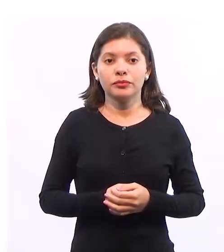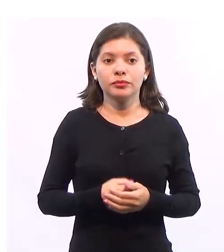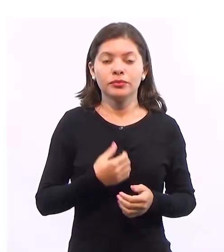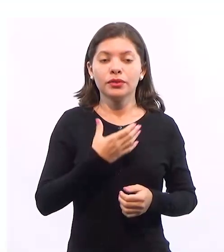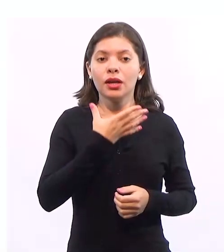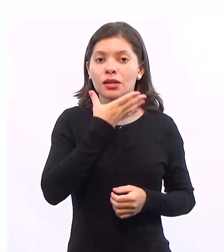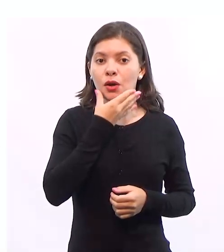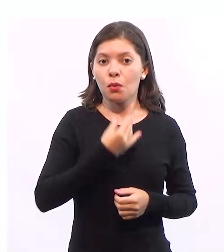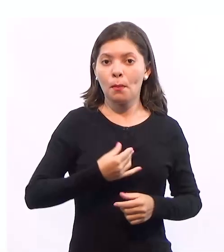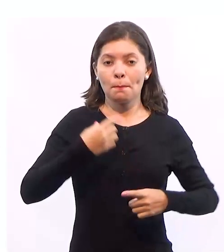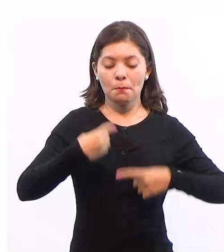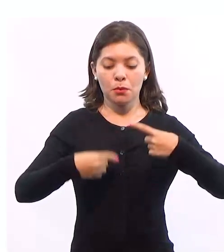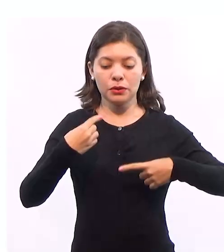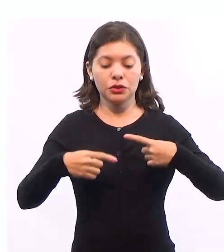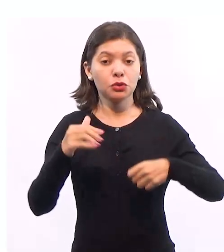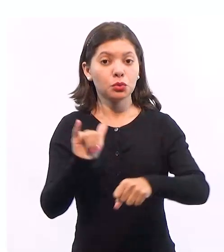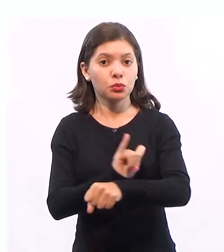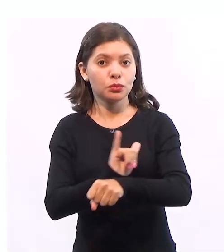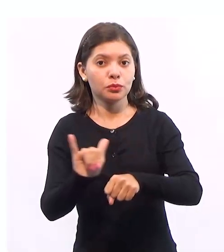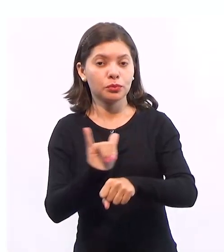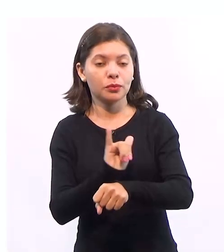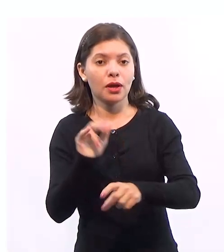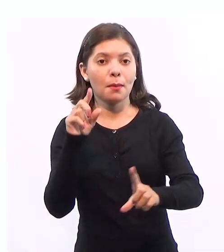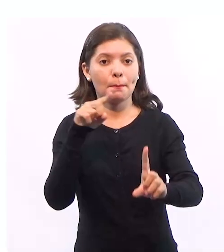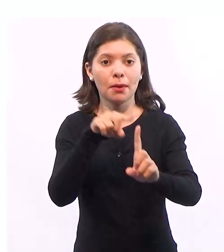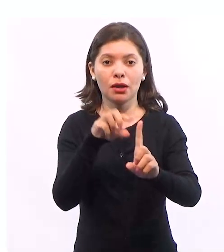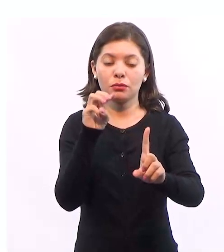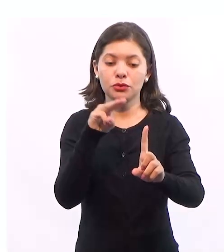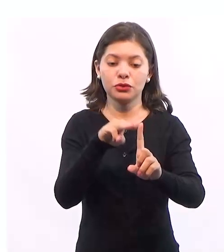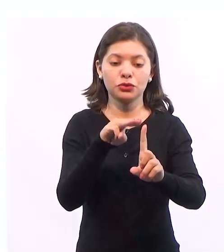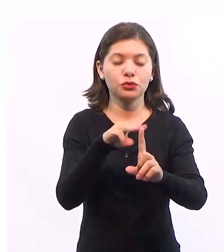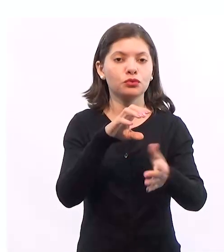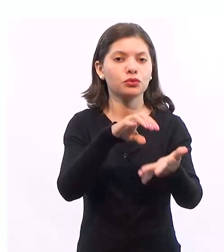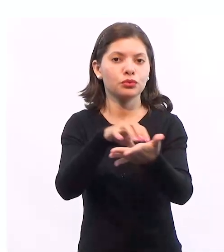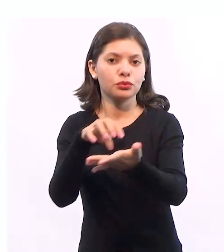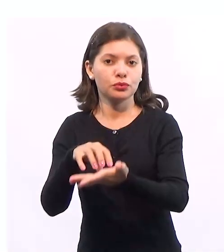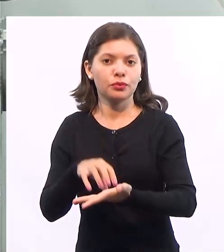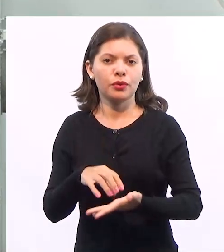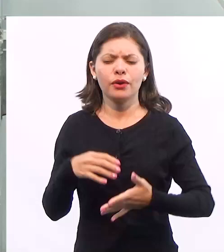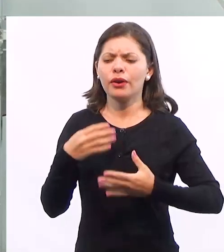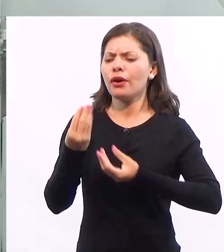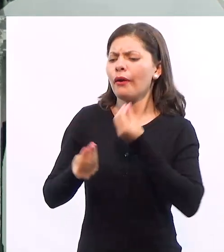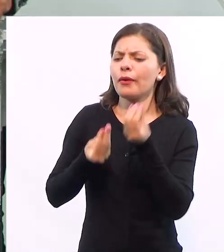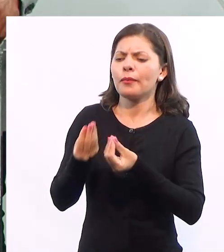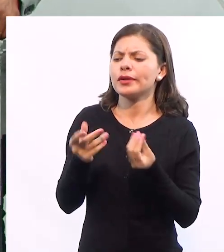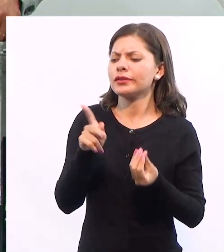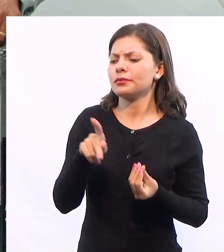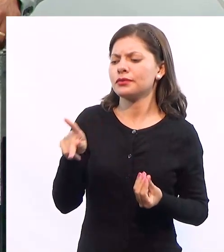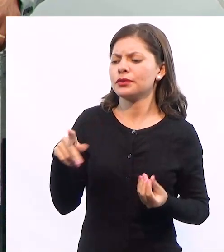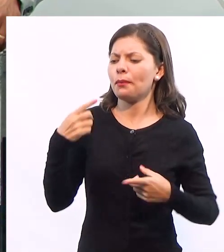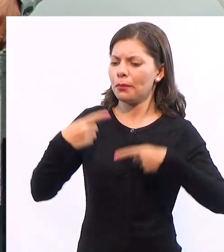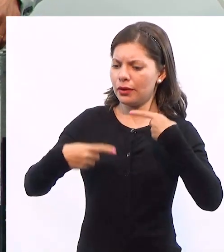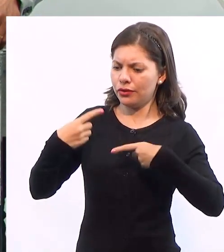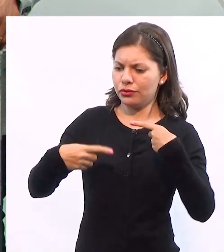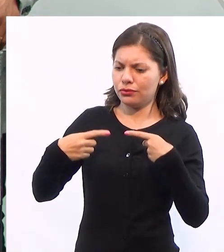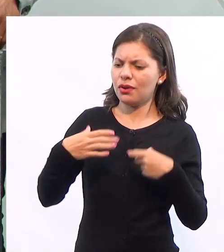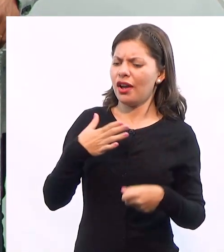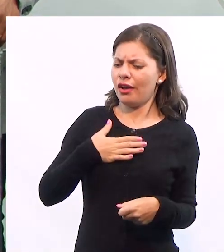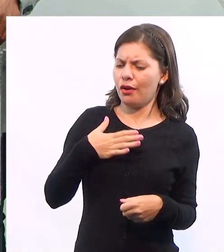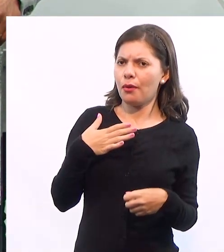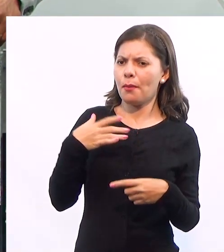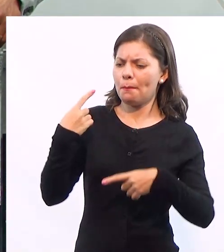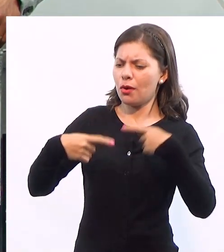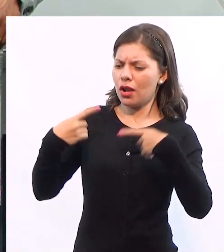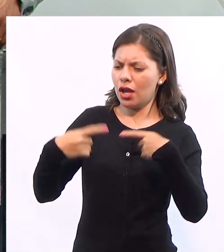que age estrategicamente para atingir suas metas e objetivos organizacionais. Como assim, professor, ser político? É para